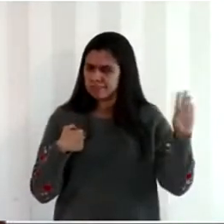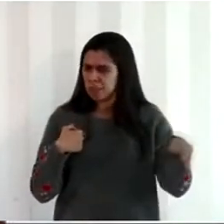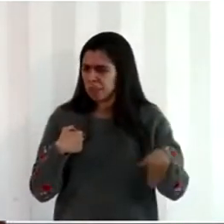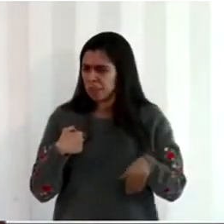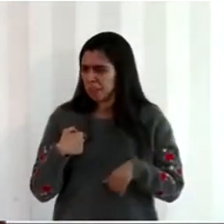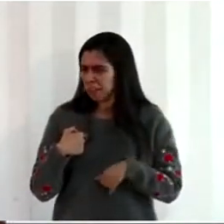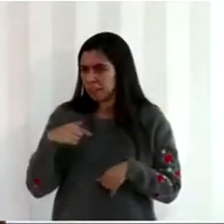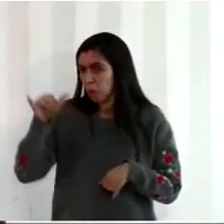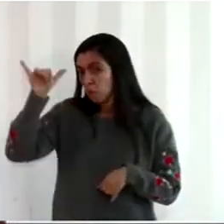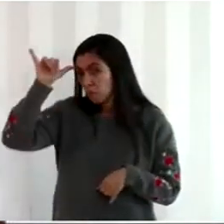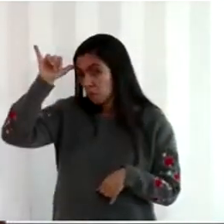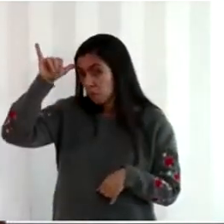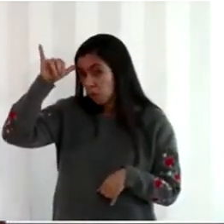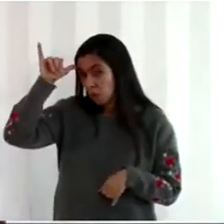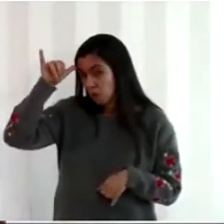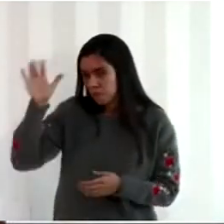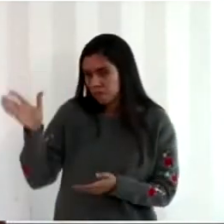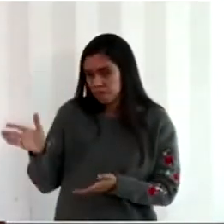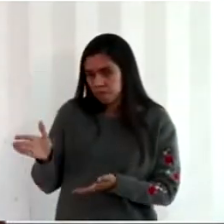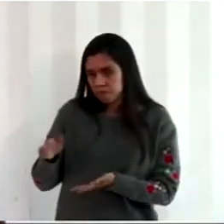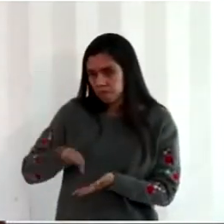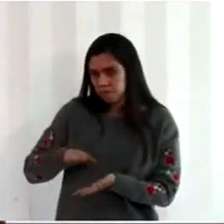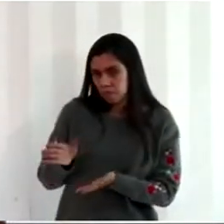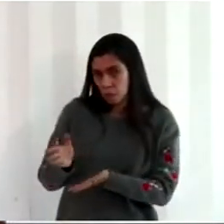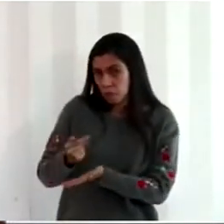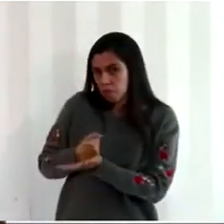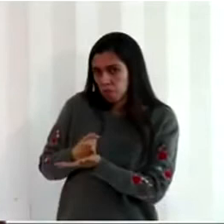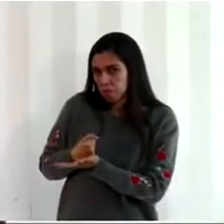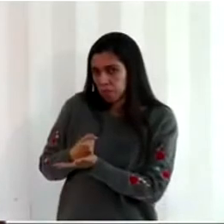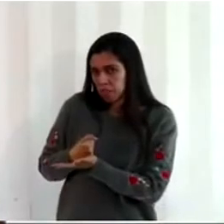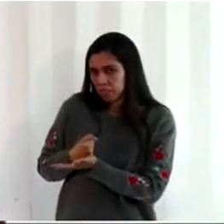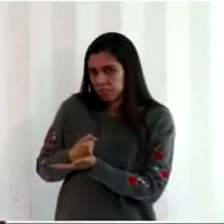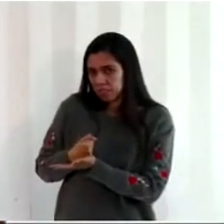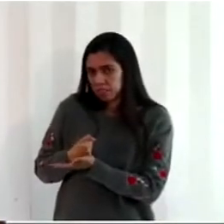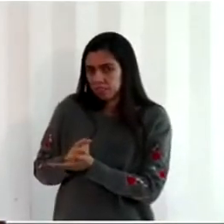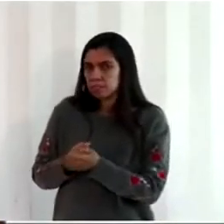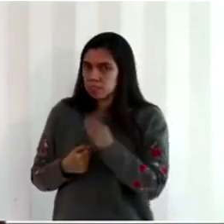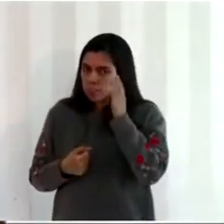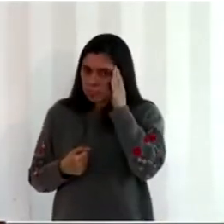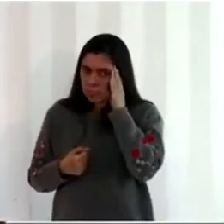sacrificar. Parece estranho o que eu vou dizer agora, tá? Não se escandalizem.